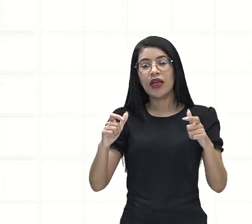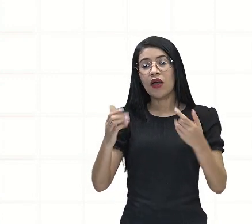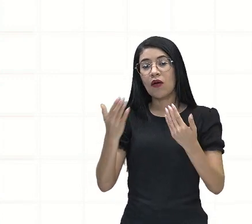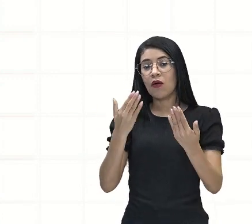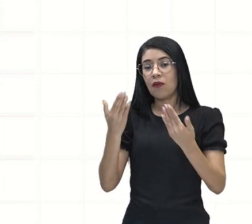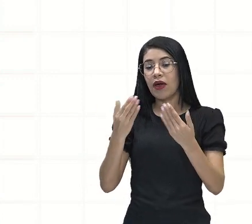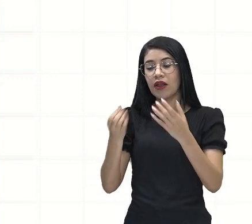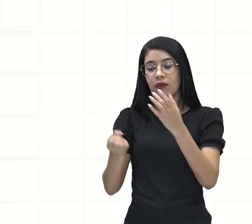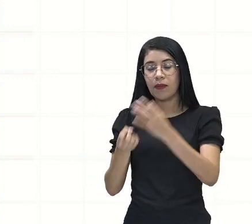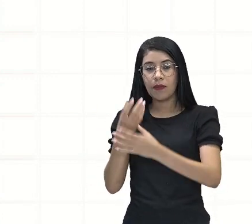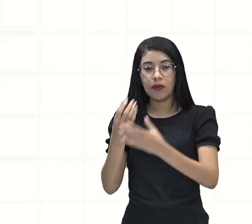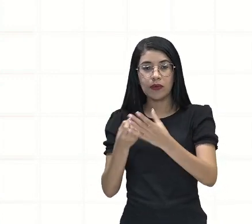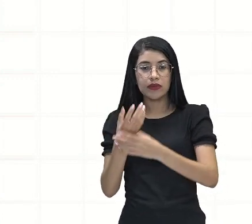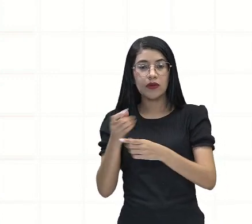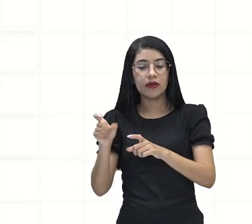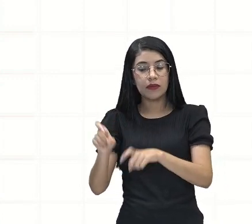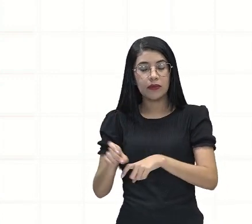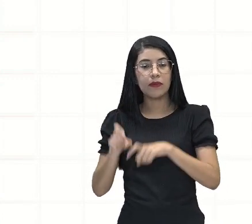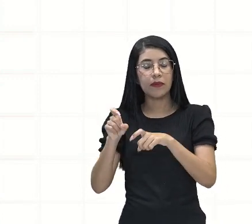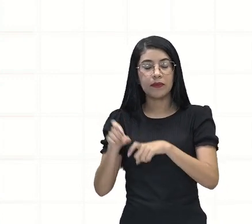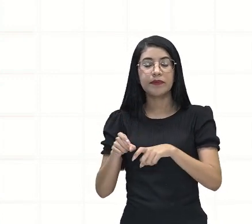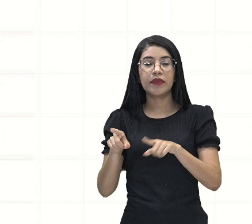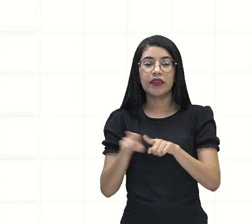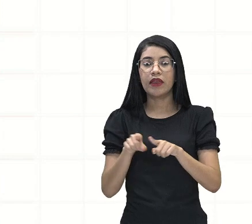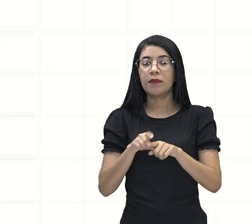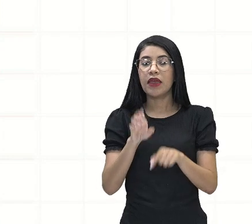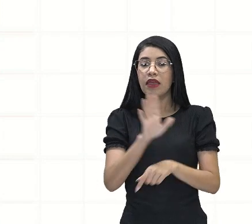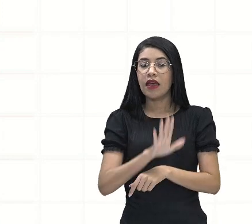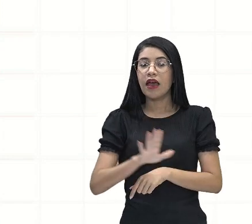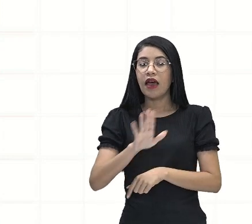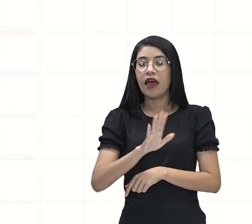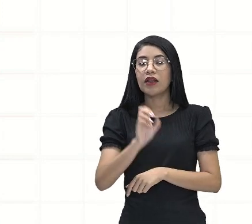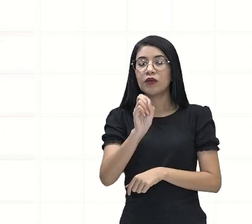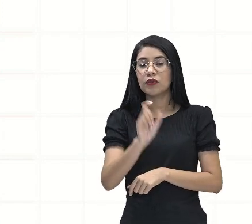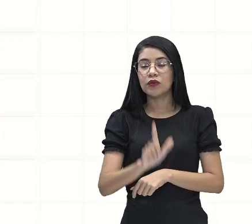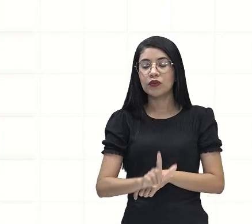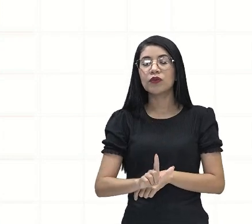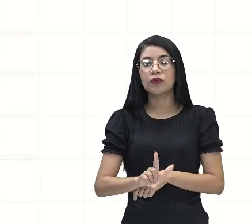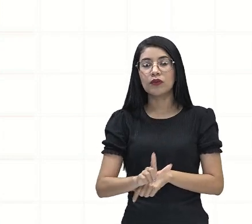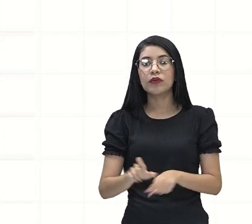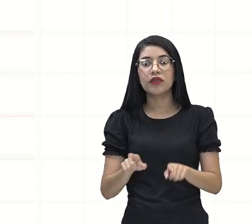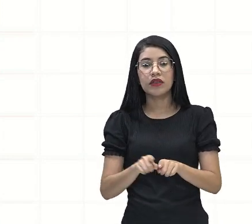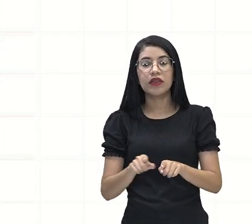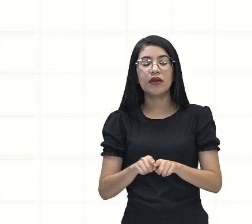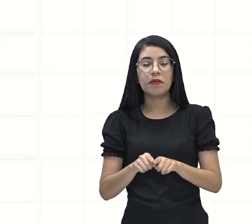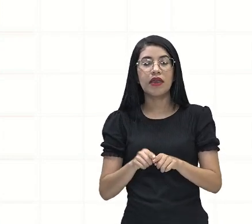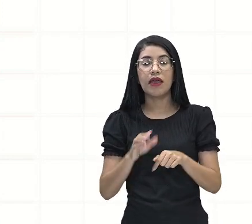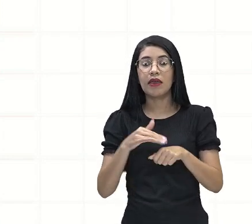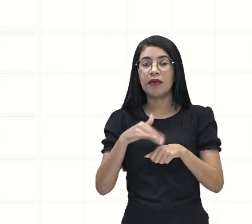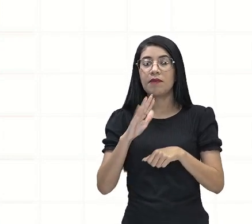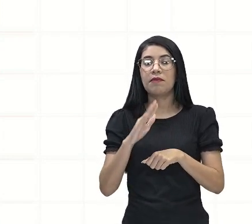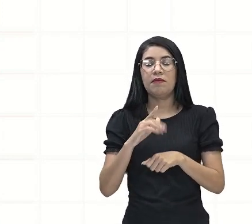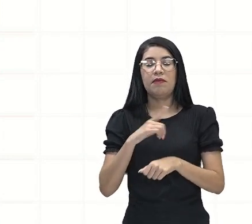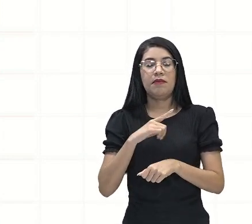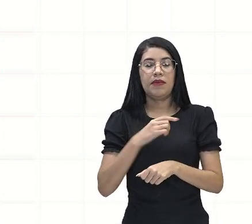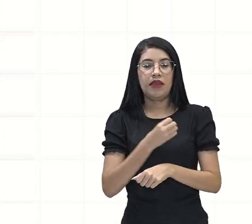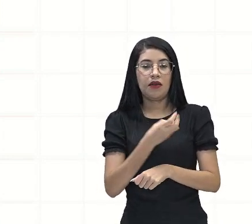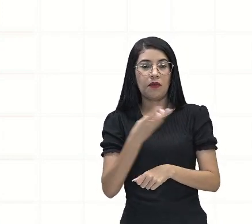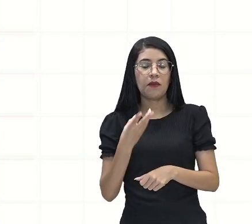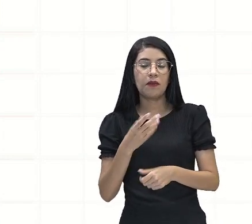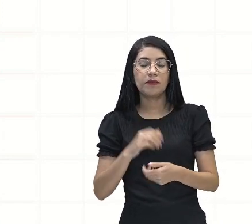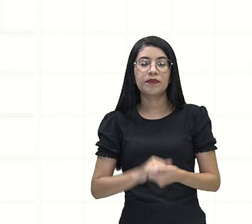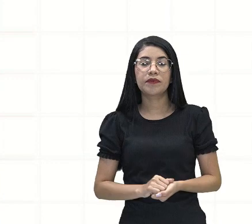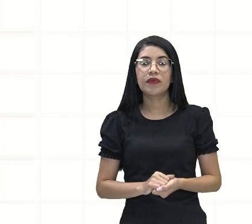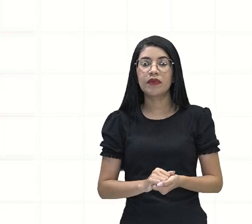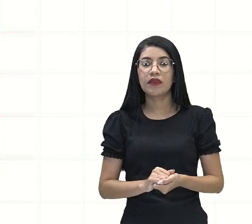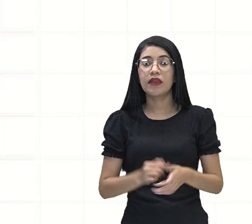produção Agropecuária e também a região sul do Brasil nessa parte aqui do Sul do Brasil né destacando